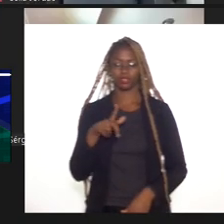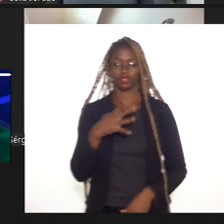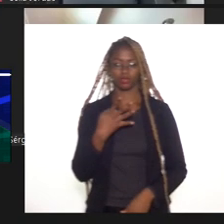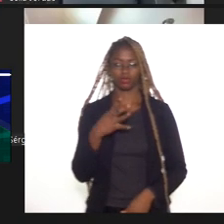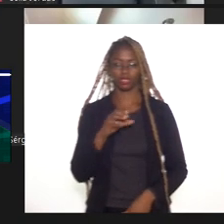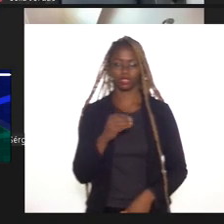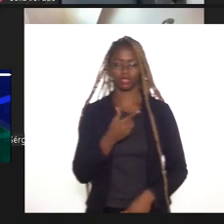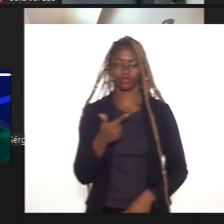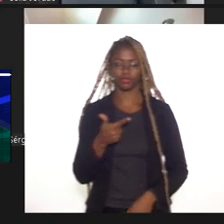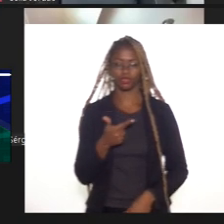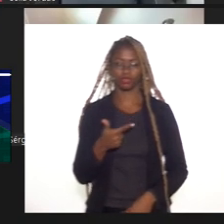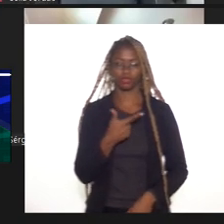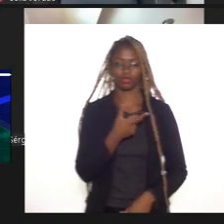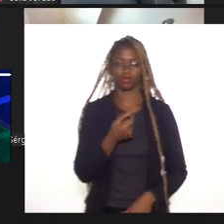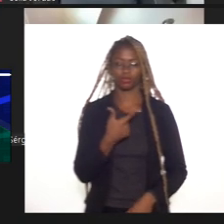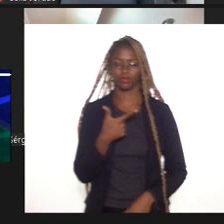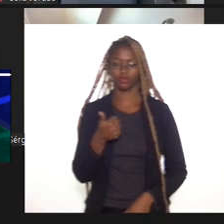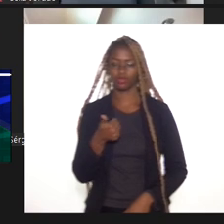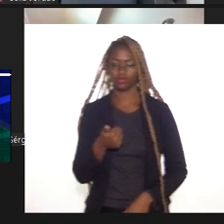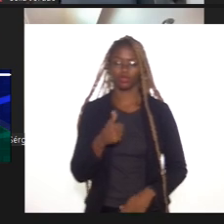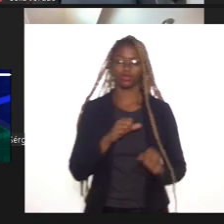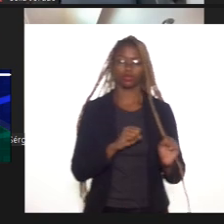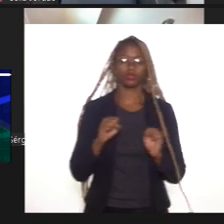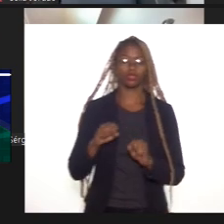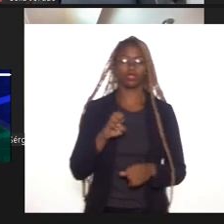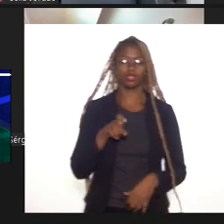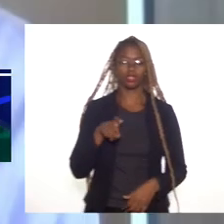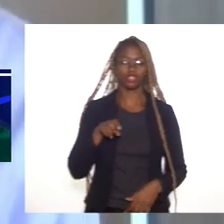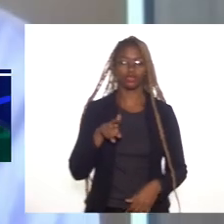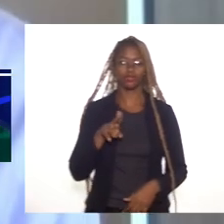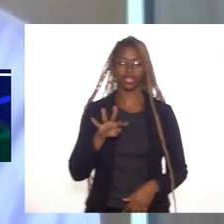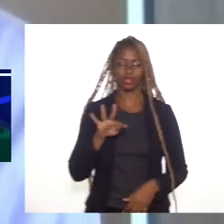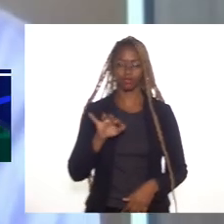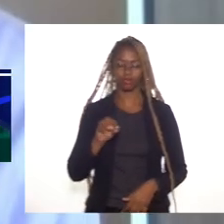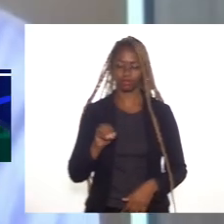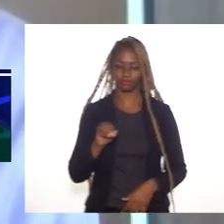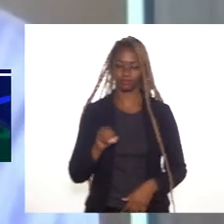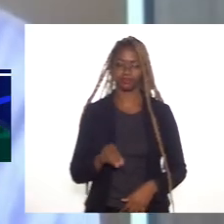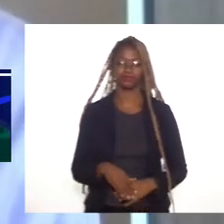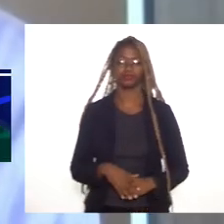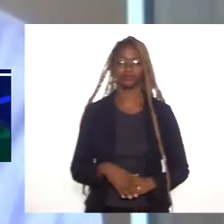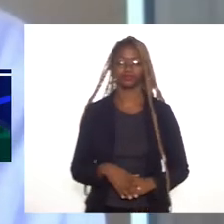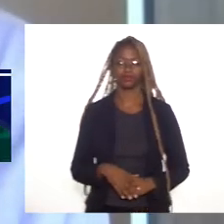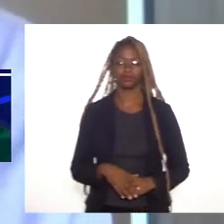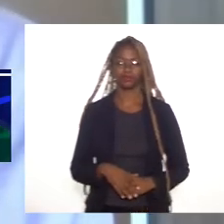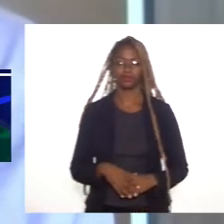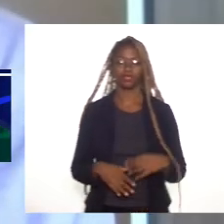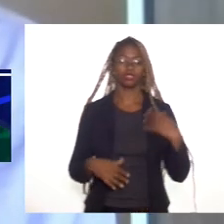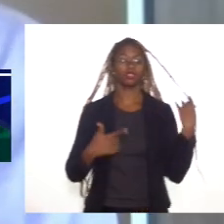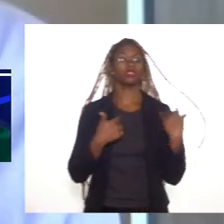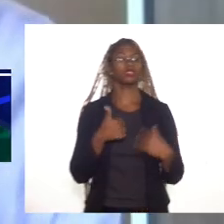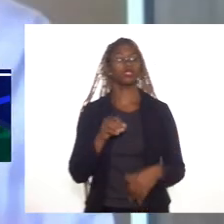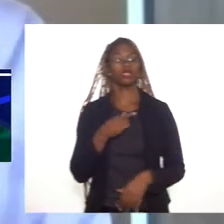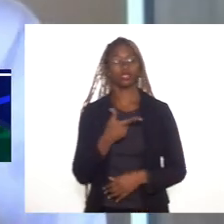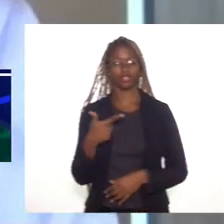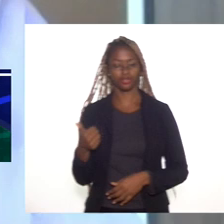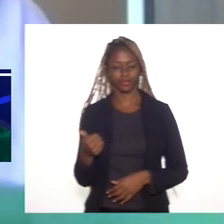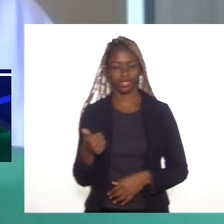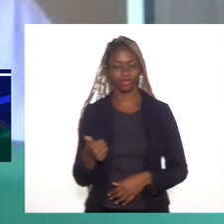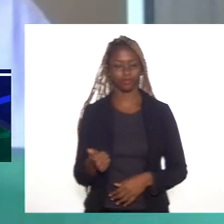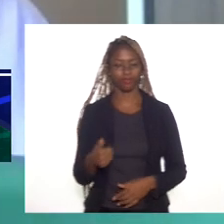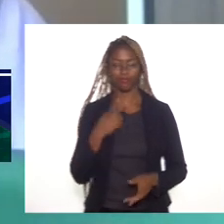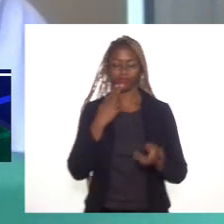4022-2021 de Autoria do Poder Executivo, mensagem 1021 que dispõe sobre as